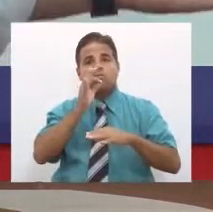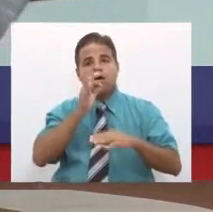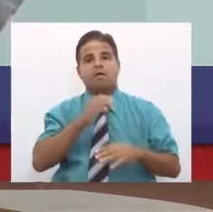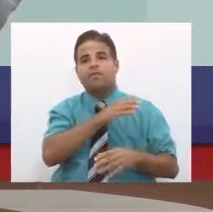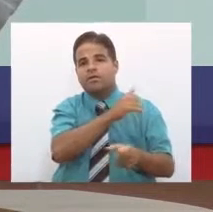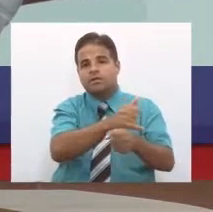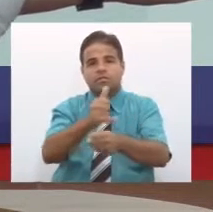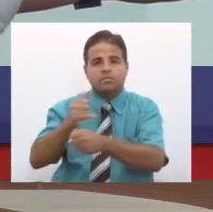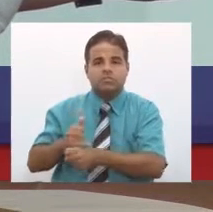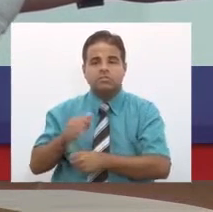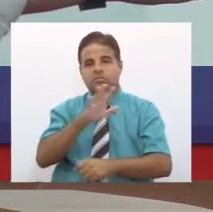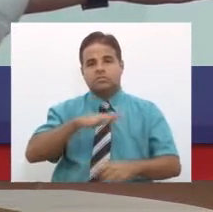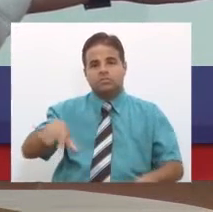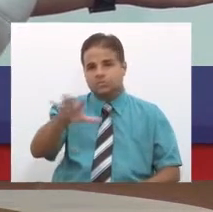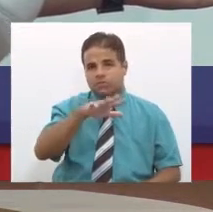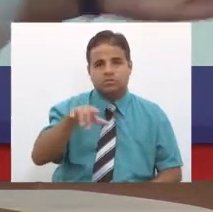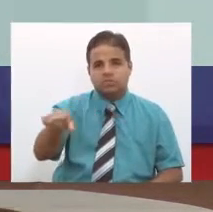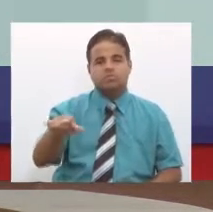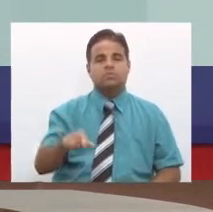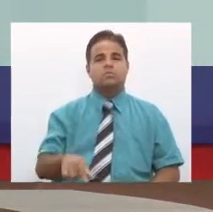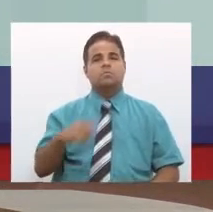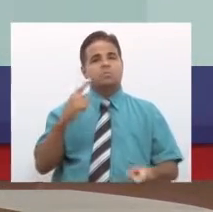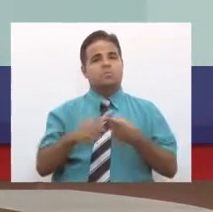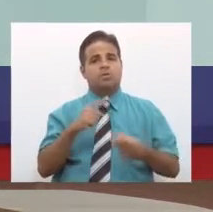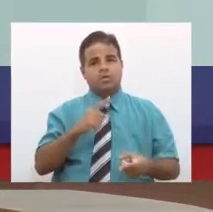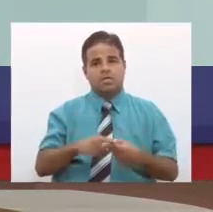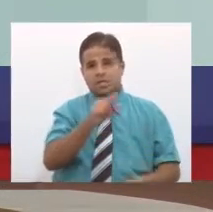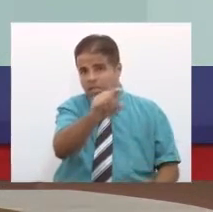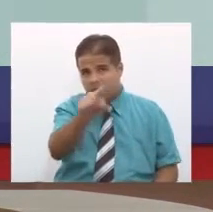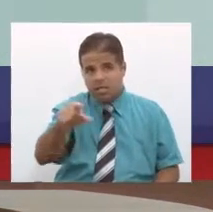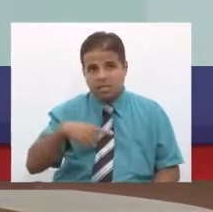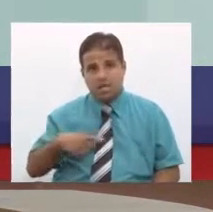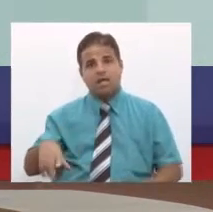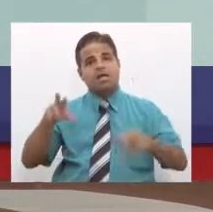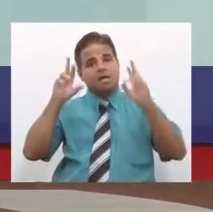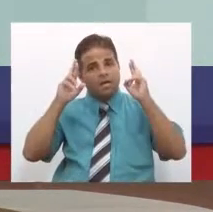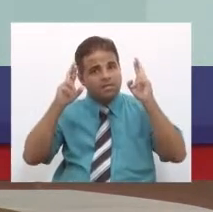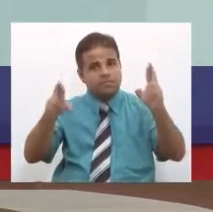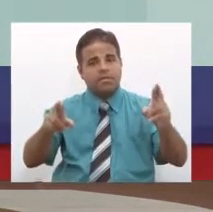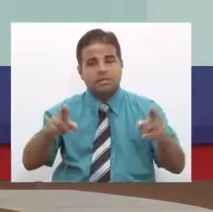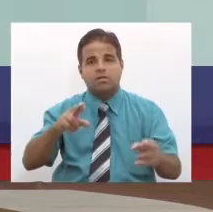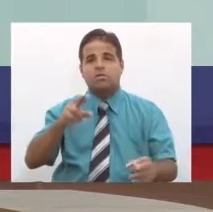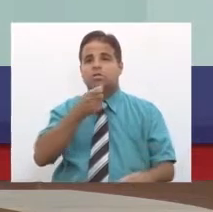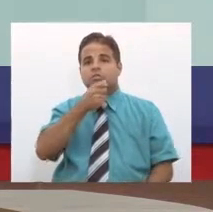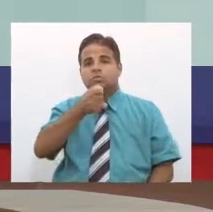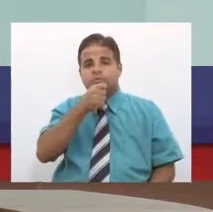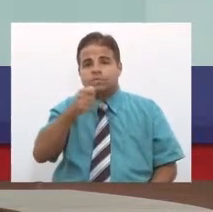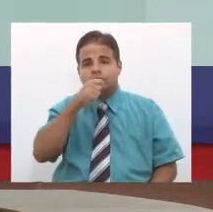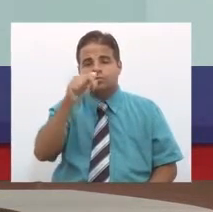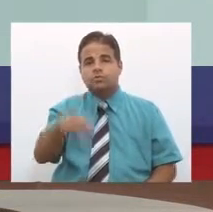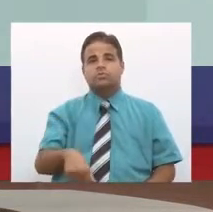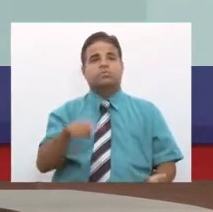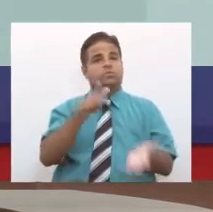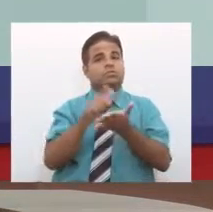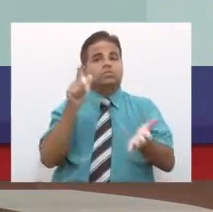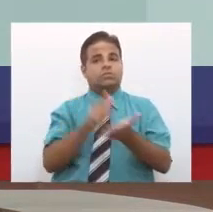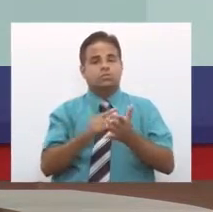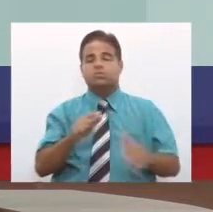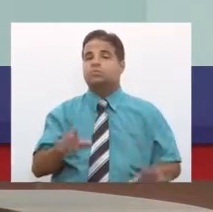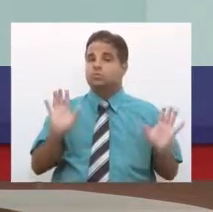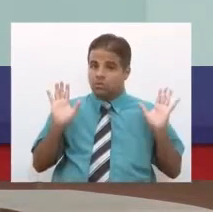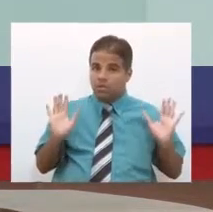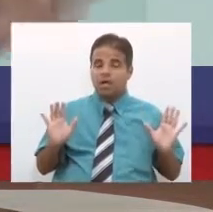de jornais dessa cidade. Porque o senhor tem respeitado os jornais desta cidade. Diga-se de